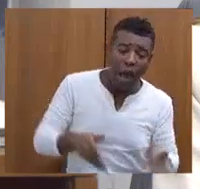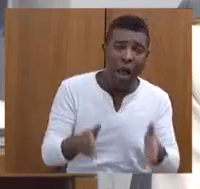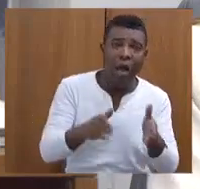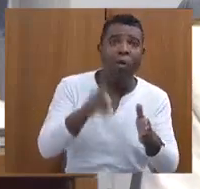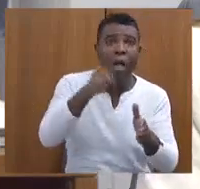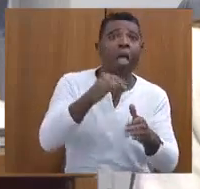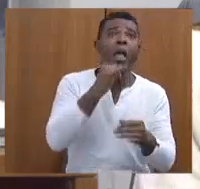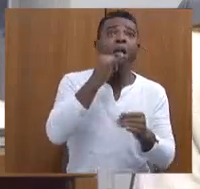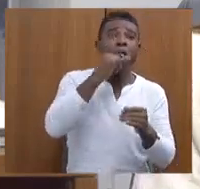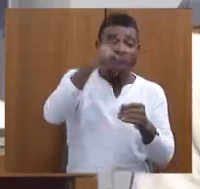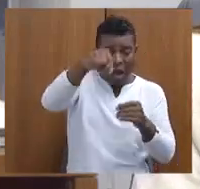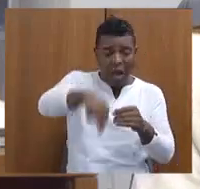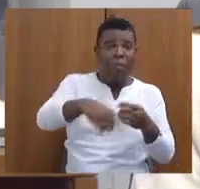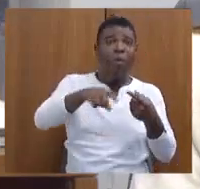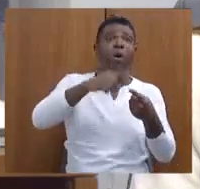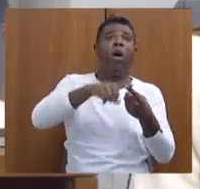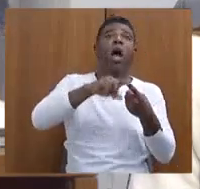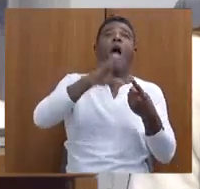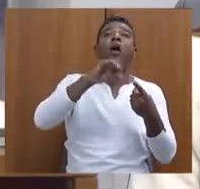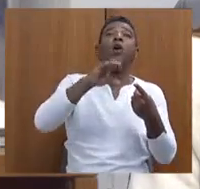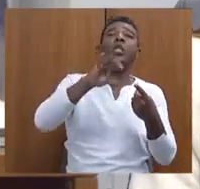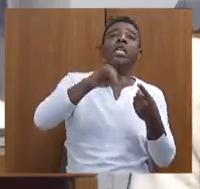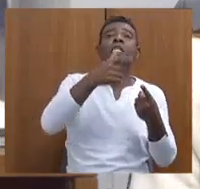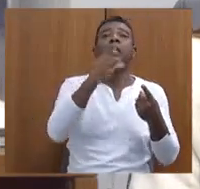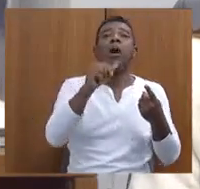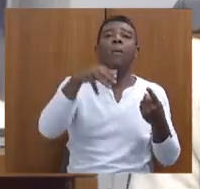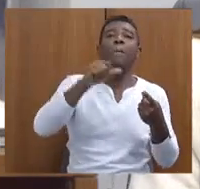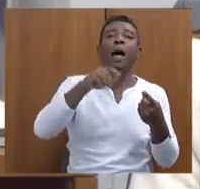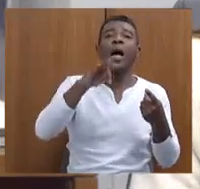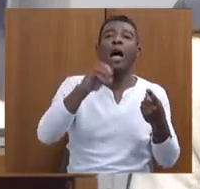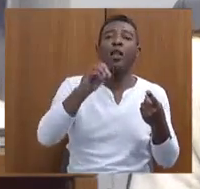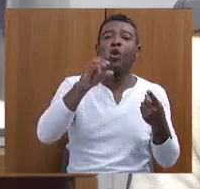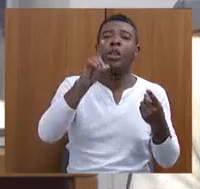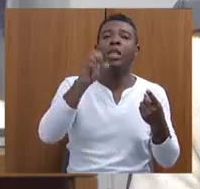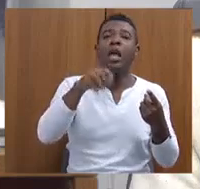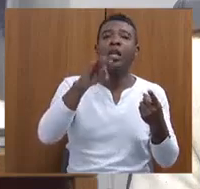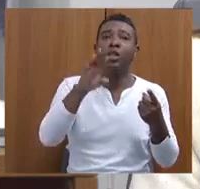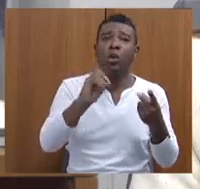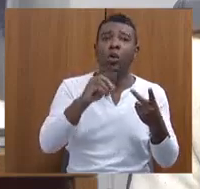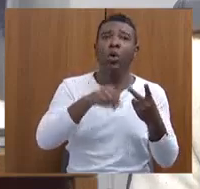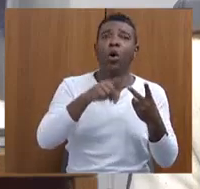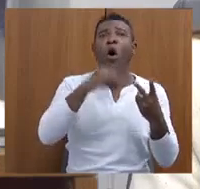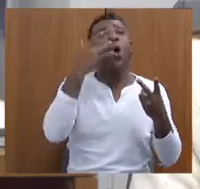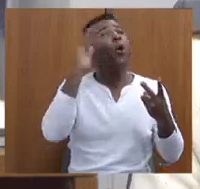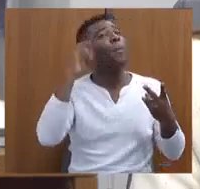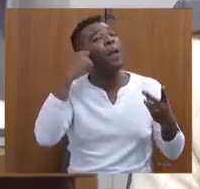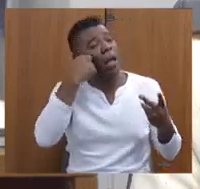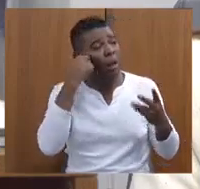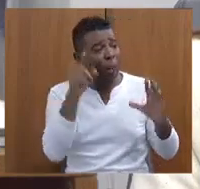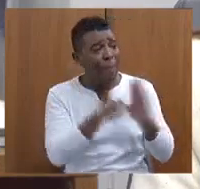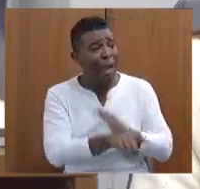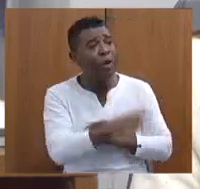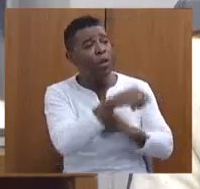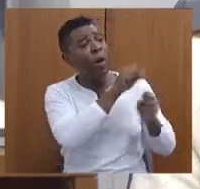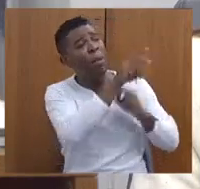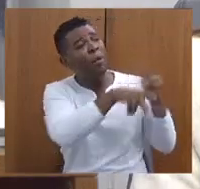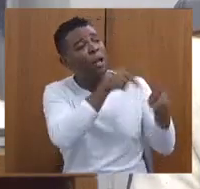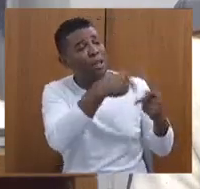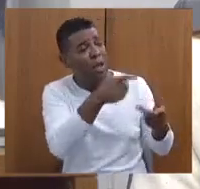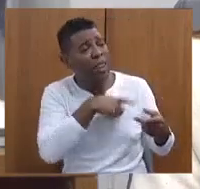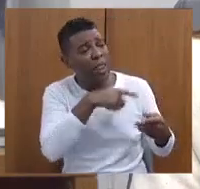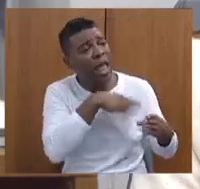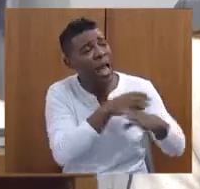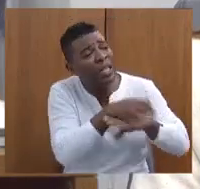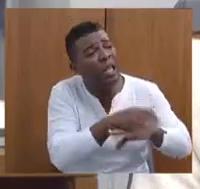né da Conceição do Mato Dentro é Ouro Preto Conceição do Mato Dentro pergunta a população tem acesso